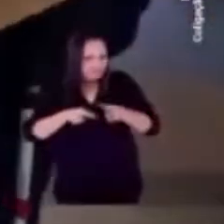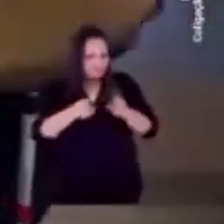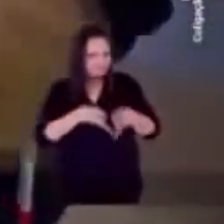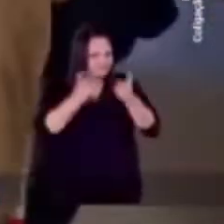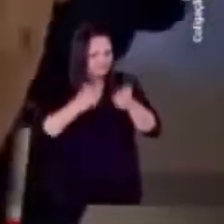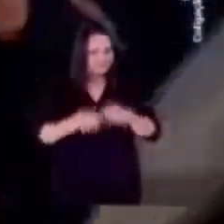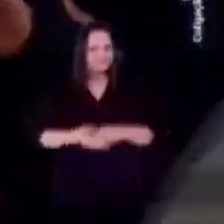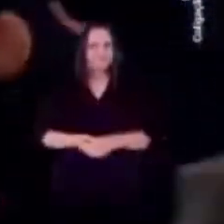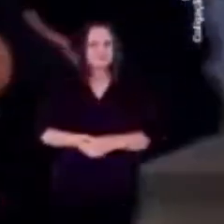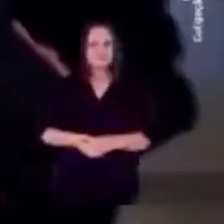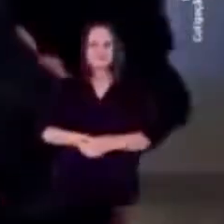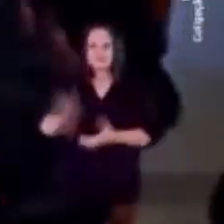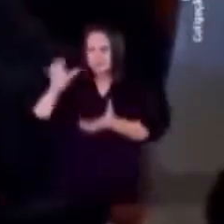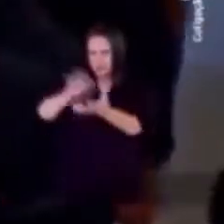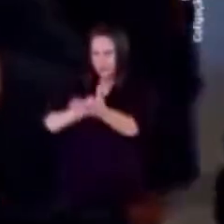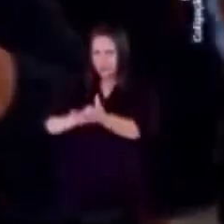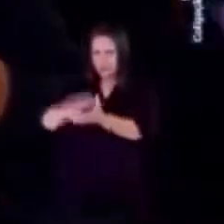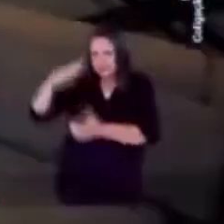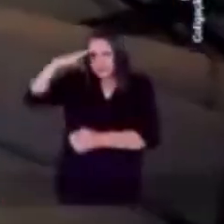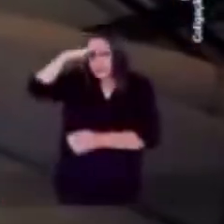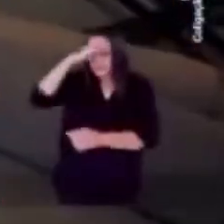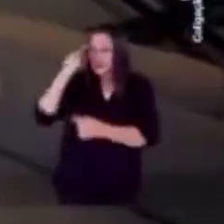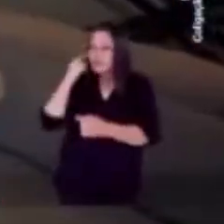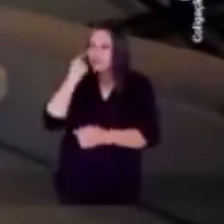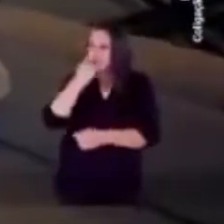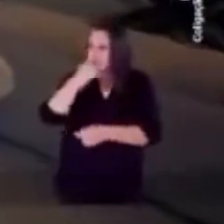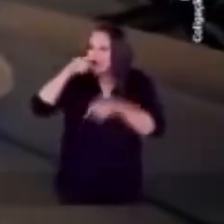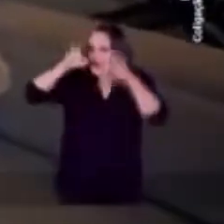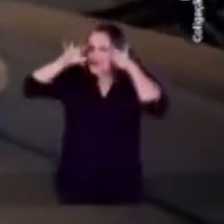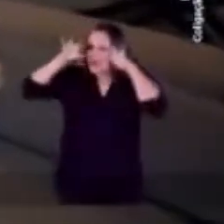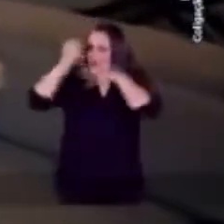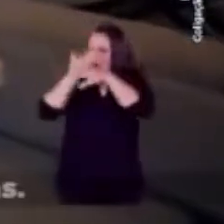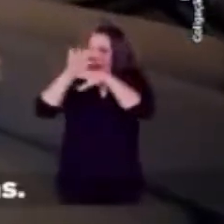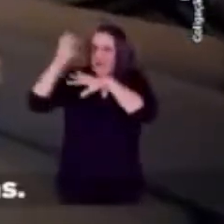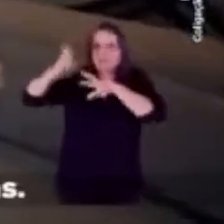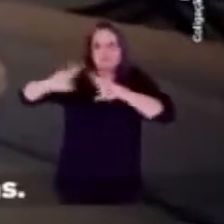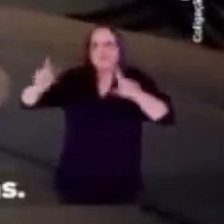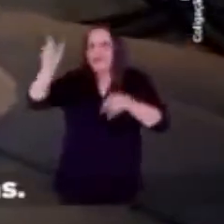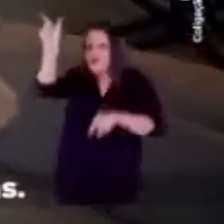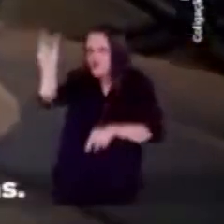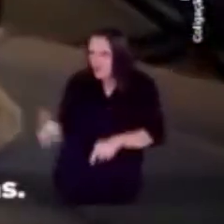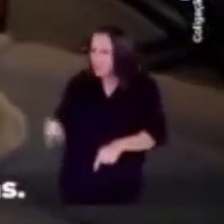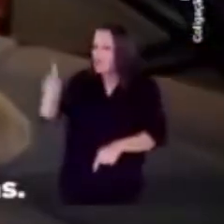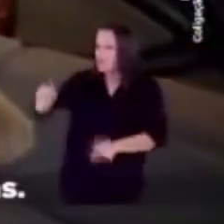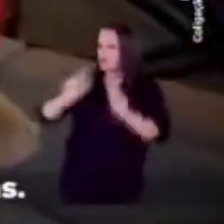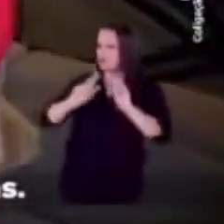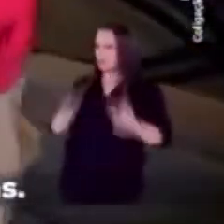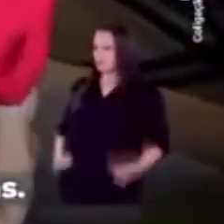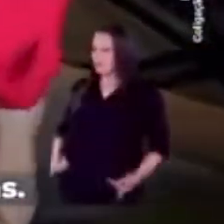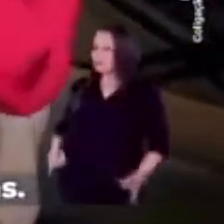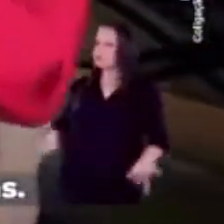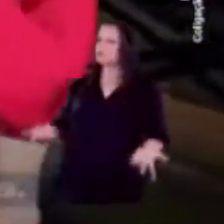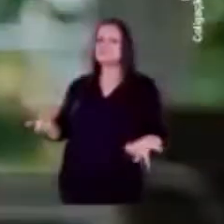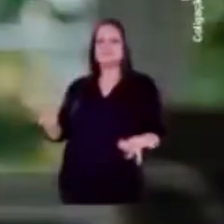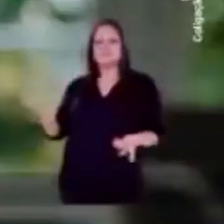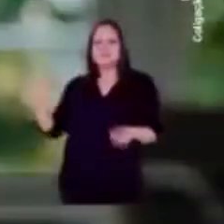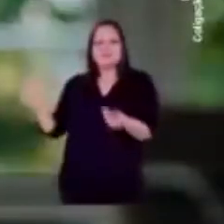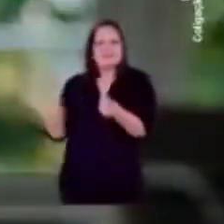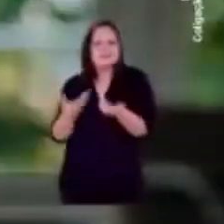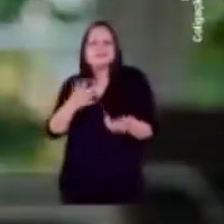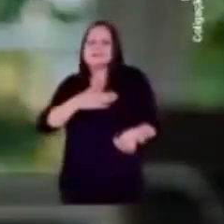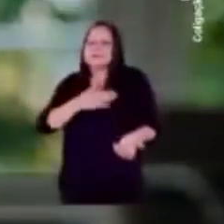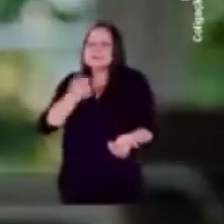ele tem um brilho no olhar diferenciado, ele é um cara humano, ele é um cara que se preocupa com as pessoas. Ele